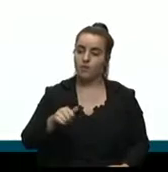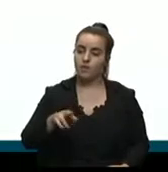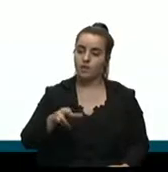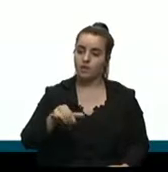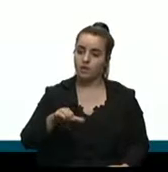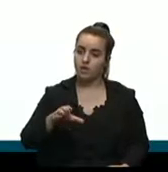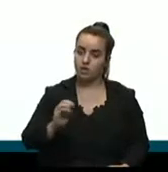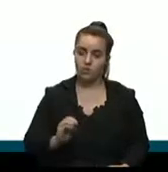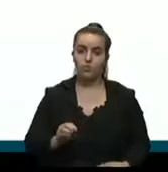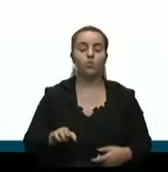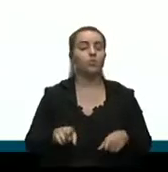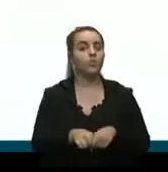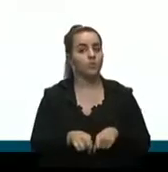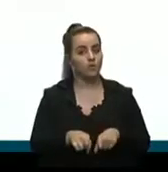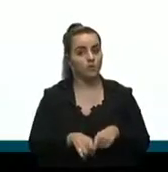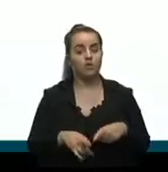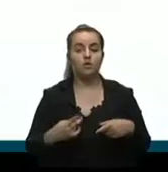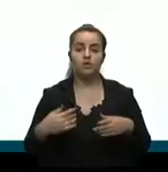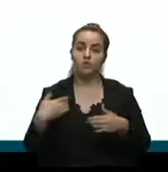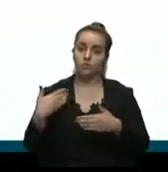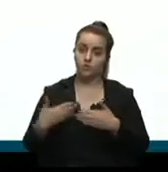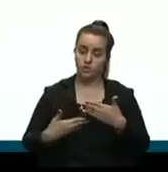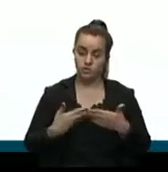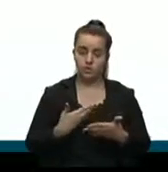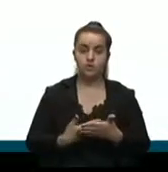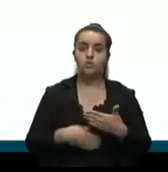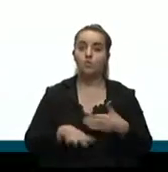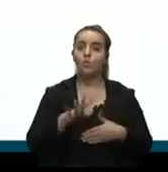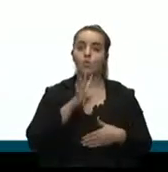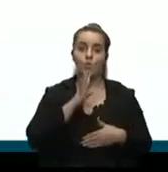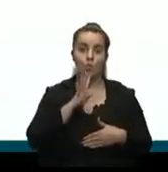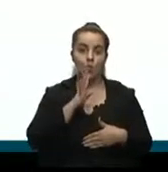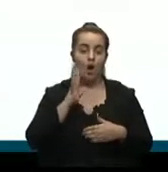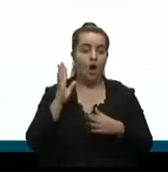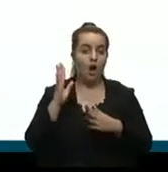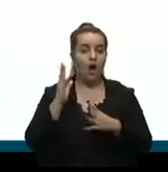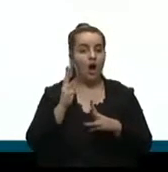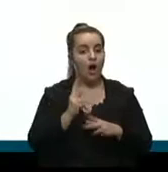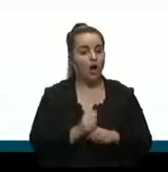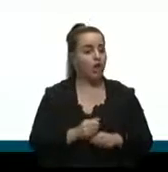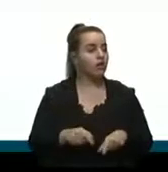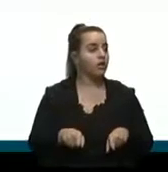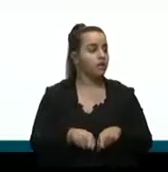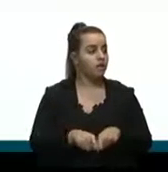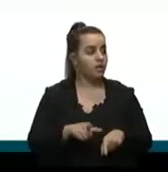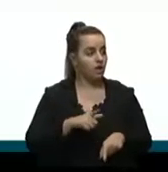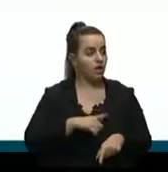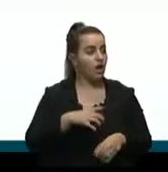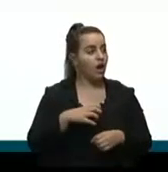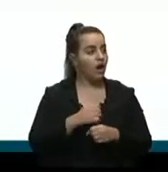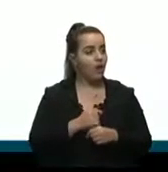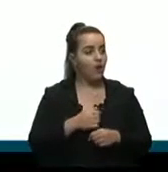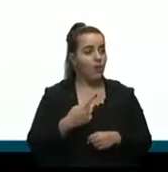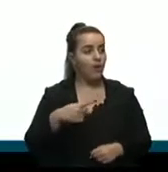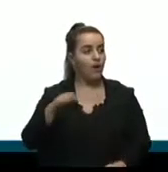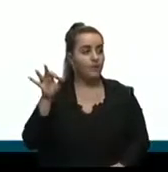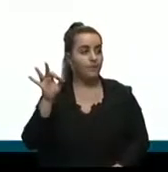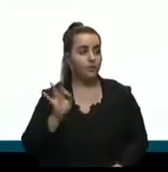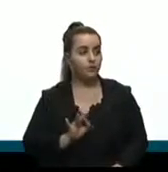dispersão. Entre os procedimentos, entre os conhecimentos procedimentais, nós temos cálculo de